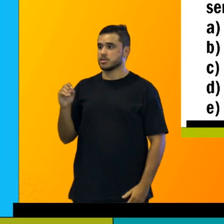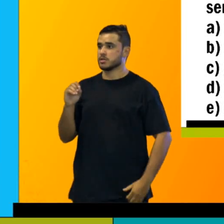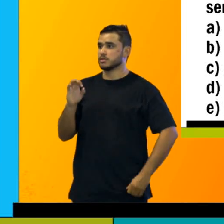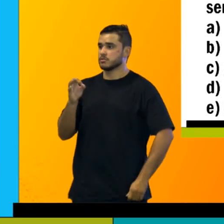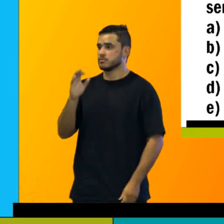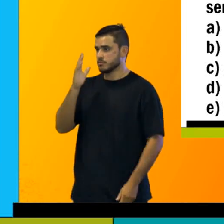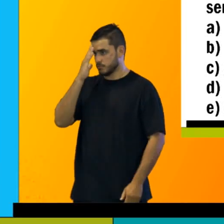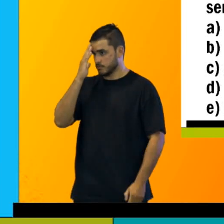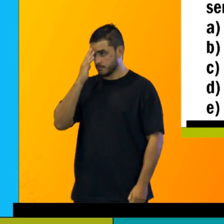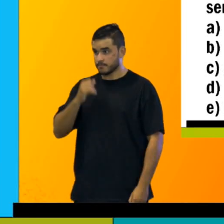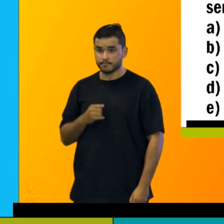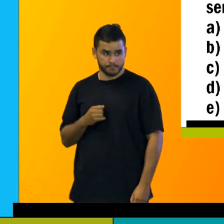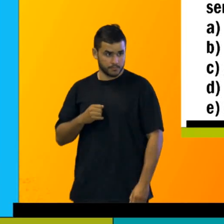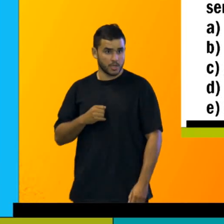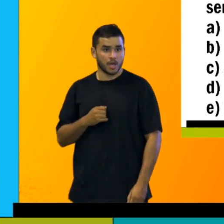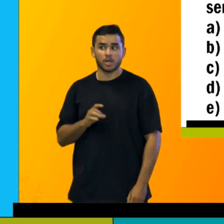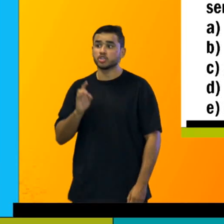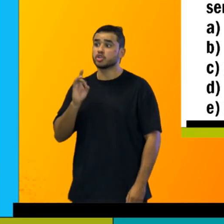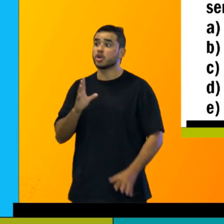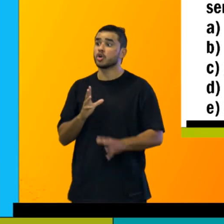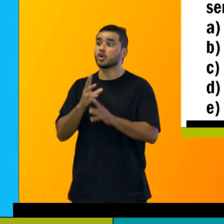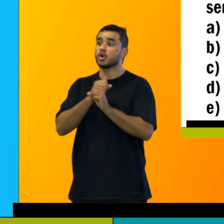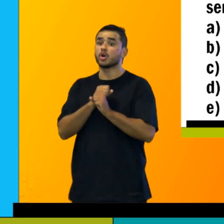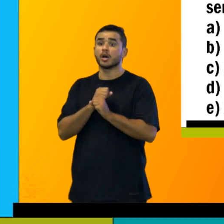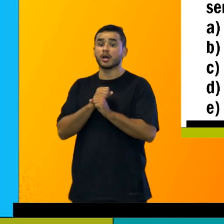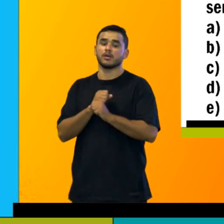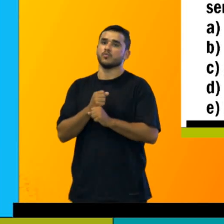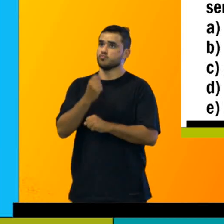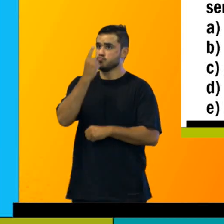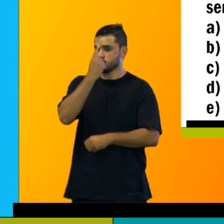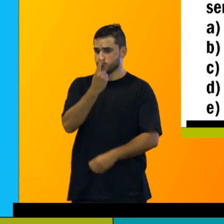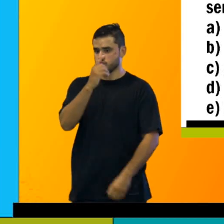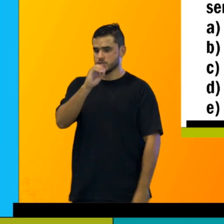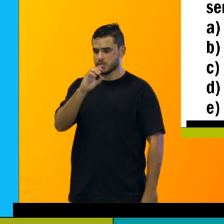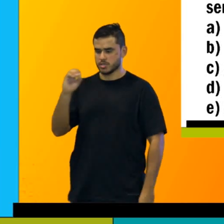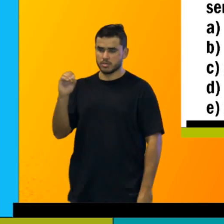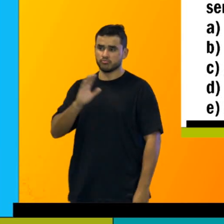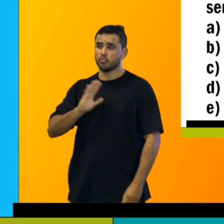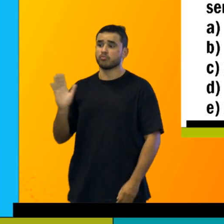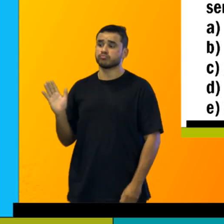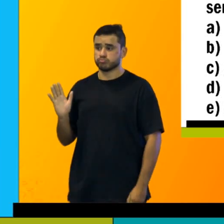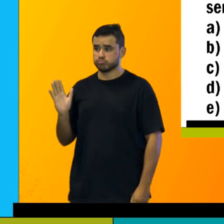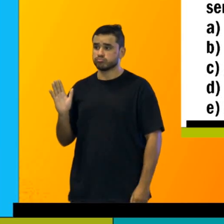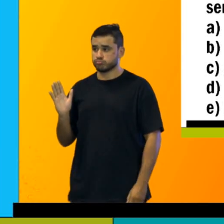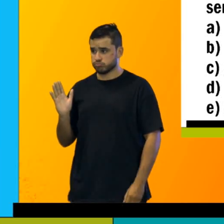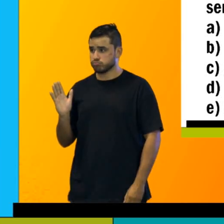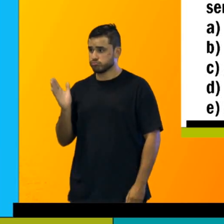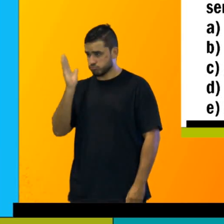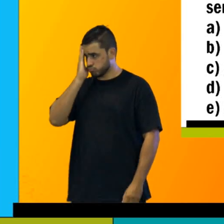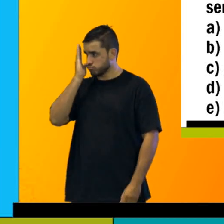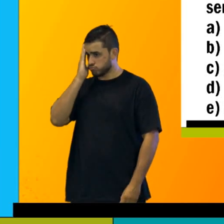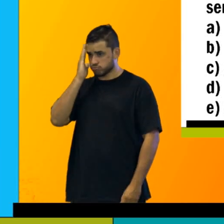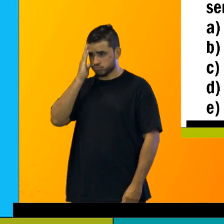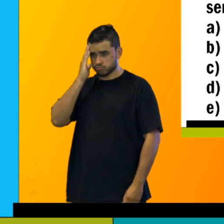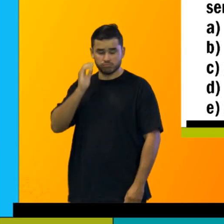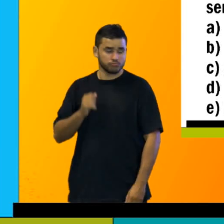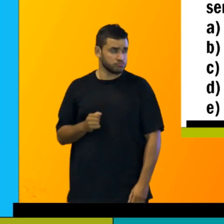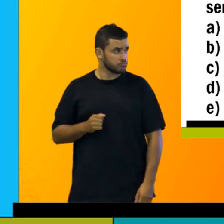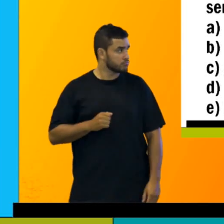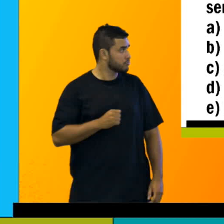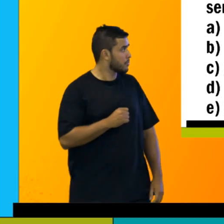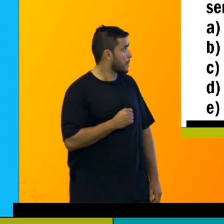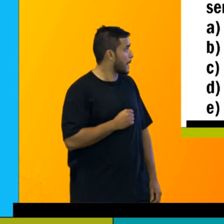100. Não é o número 100, né? É o 100. Perfeito, pessoal? Beleza. Olha para a pergunta